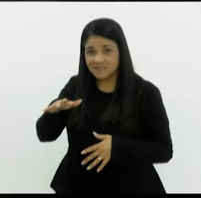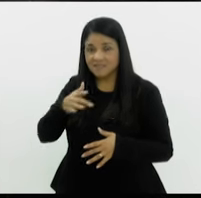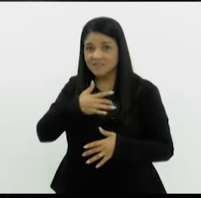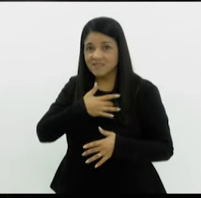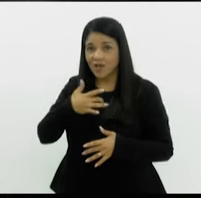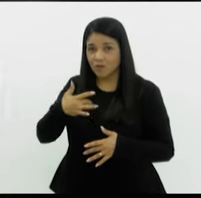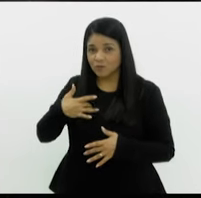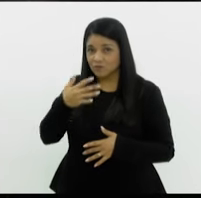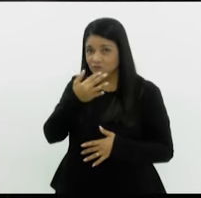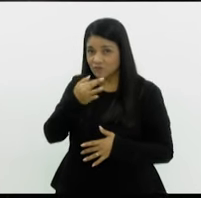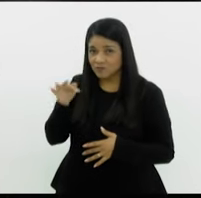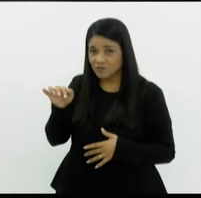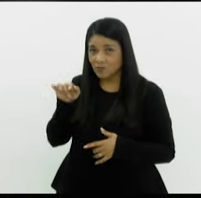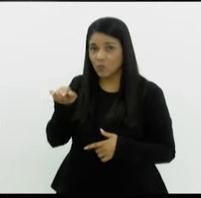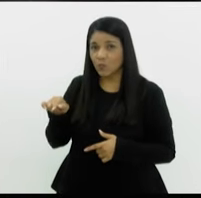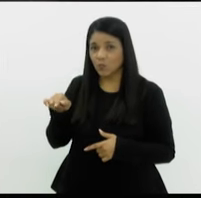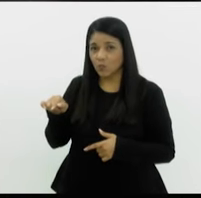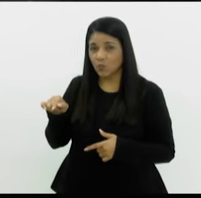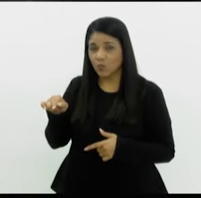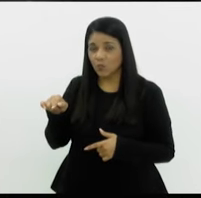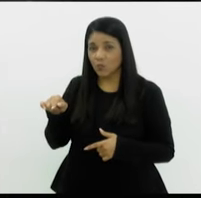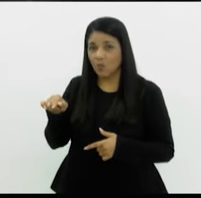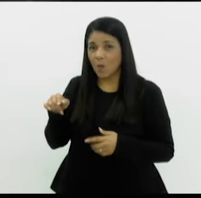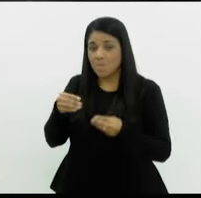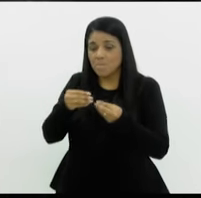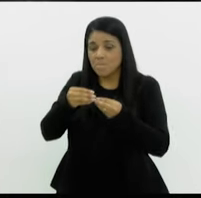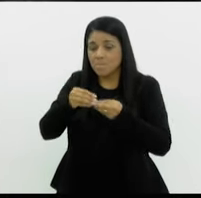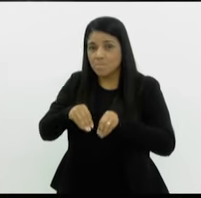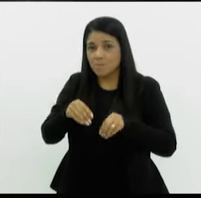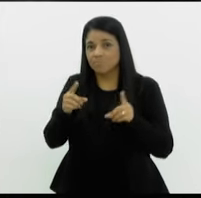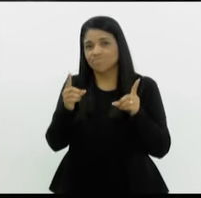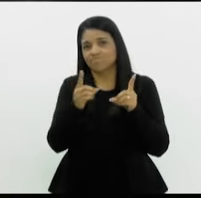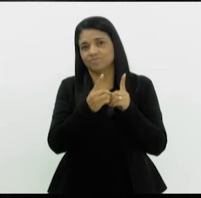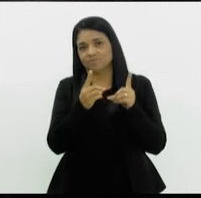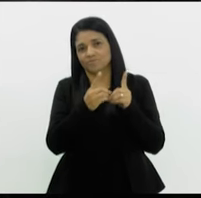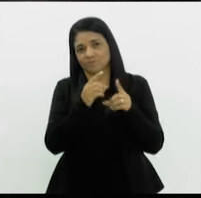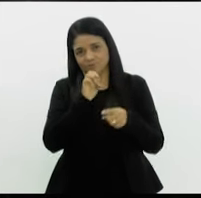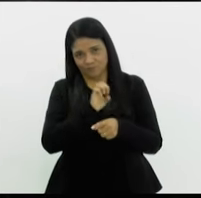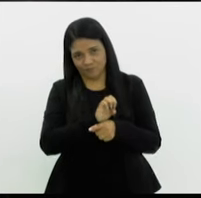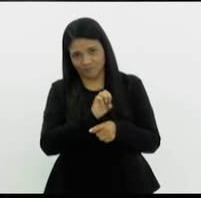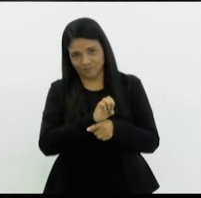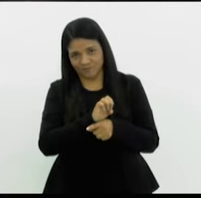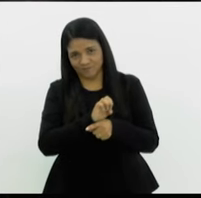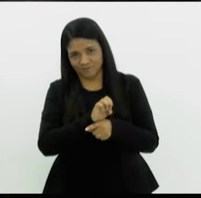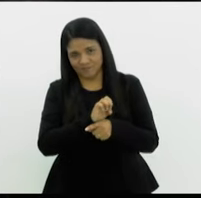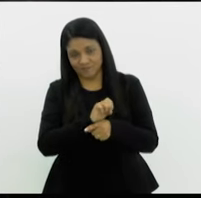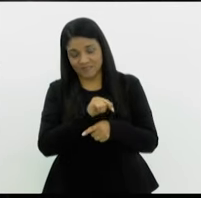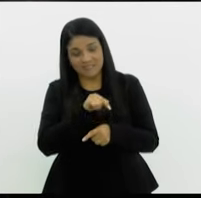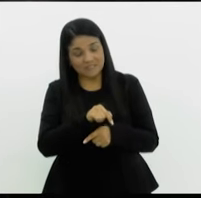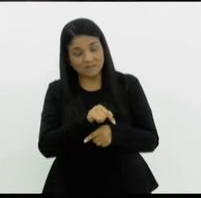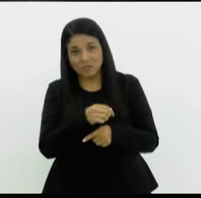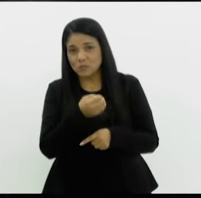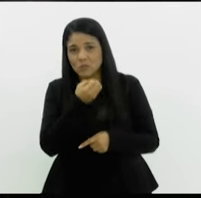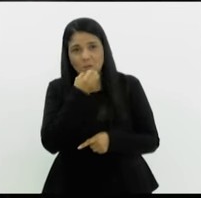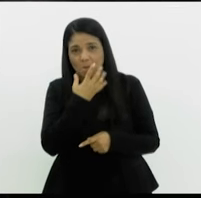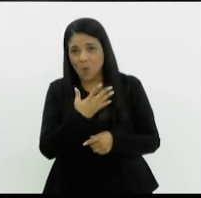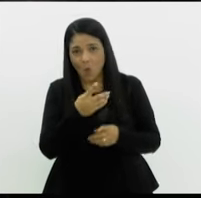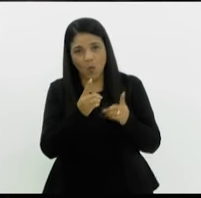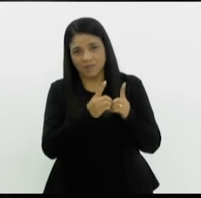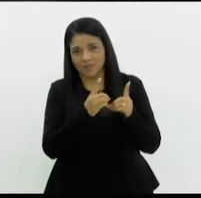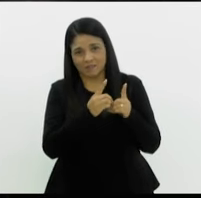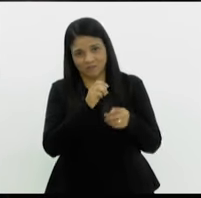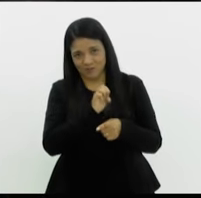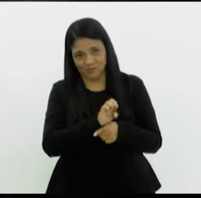contamina o atendimento do Estado, que também não vai muito bem, eu diria